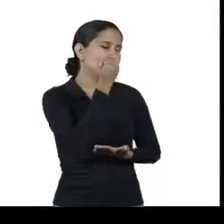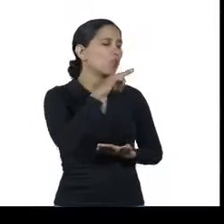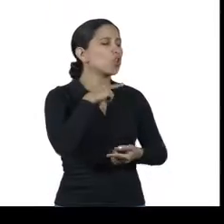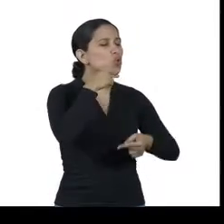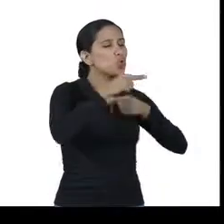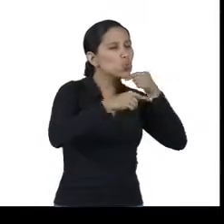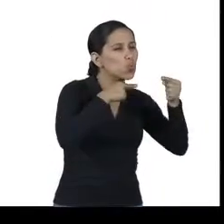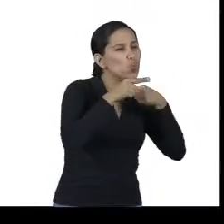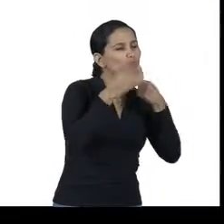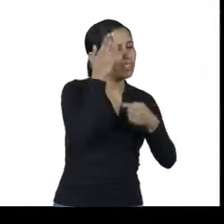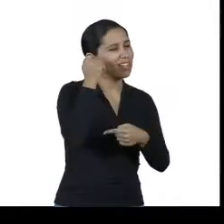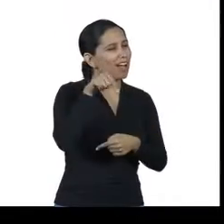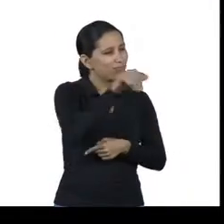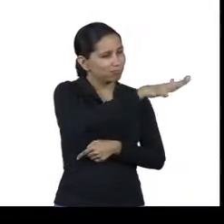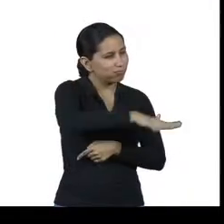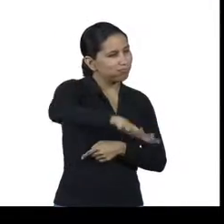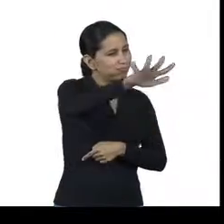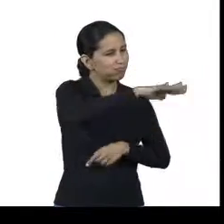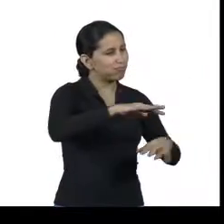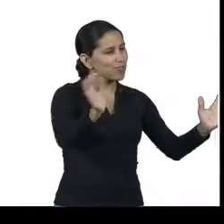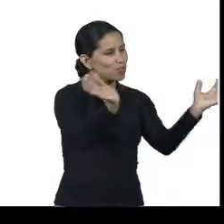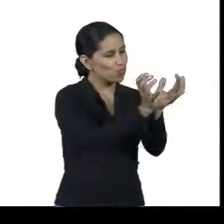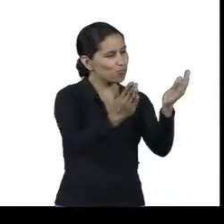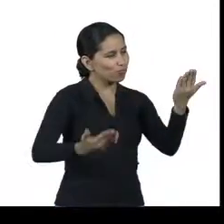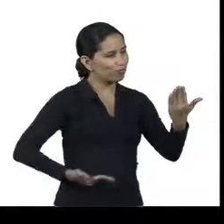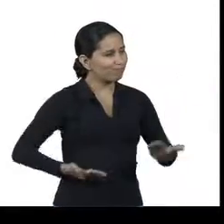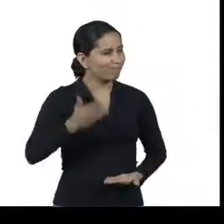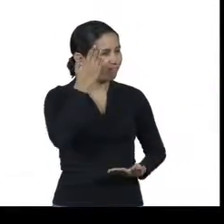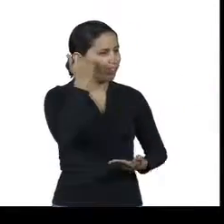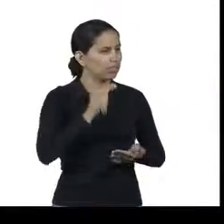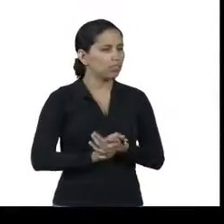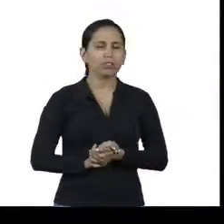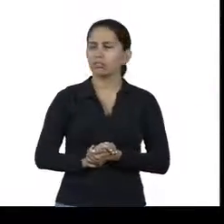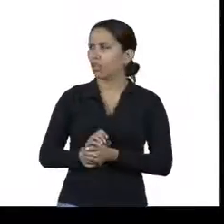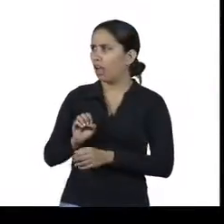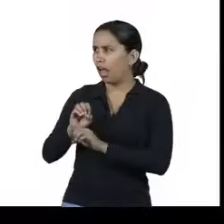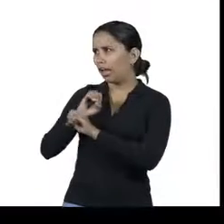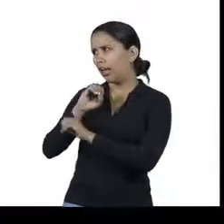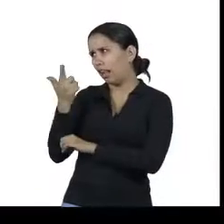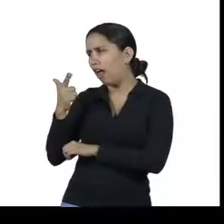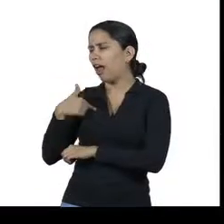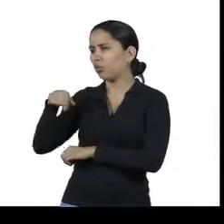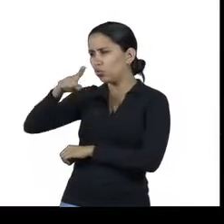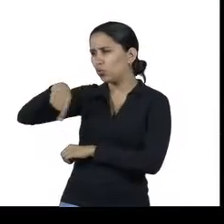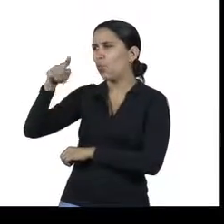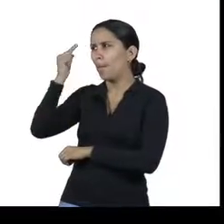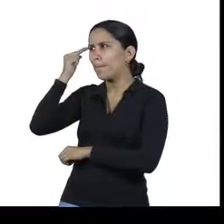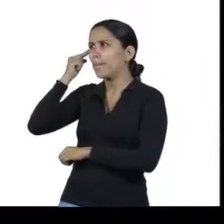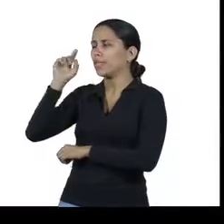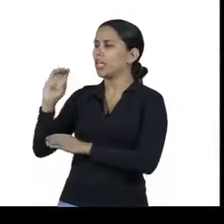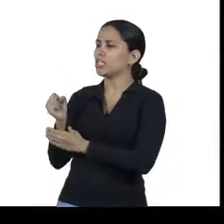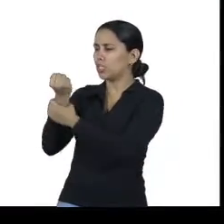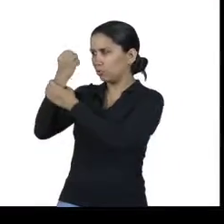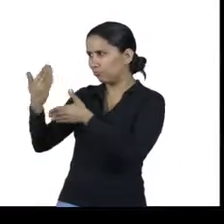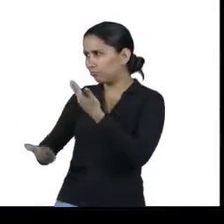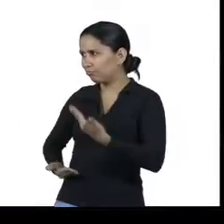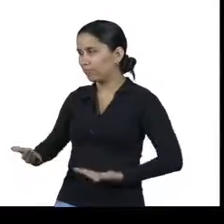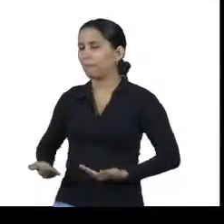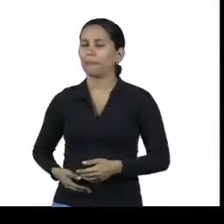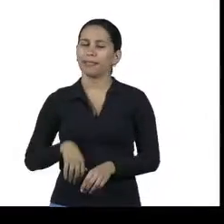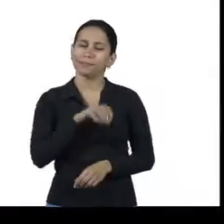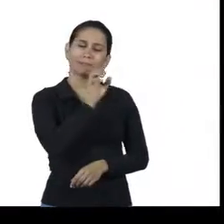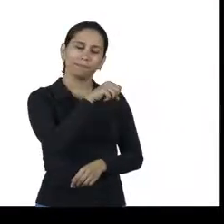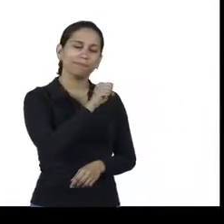dúvidas que o trabalhador possa vir a ter, a gente esclarece nesse ponto. E tudo, claro, pensando na segurança do trabalhador. Correto. Não tem como a